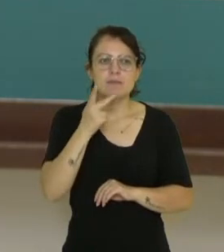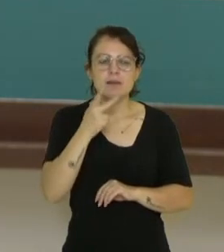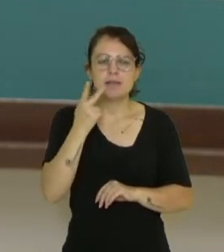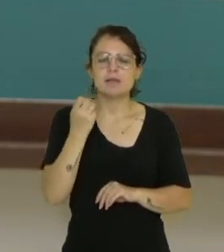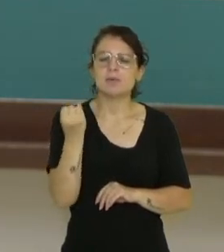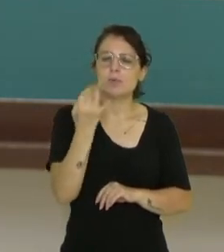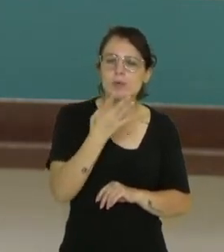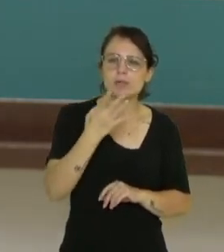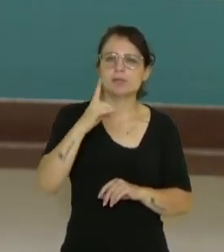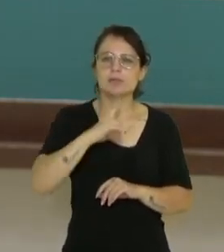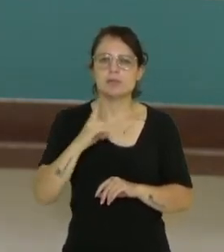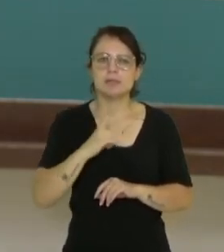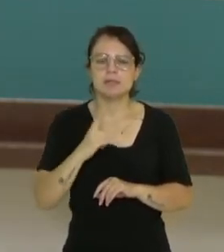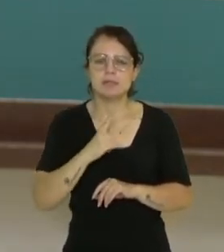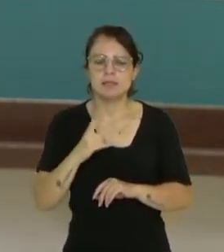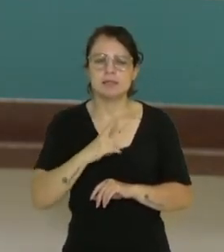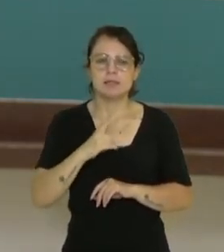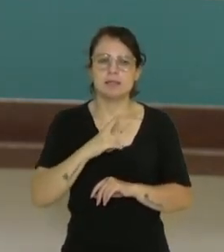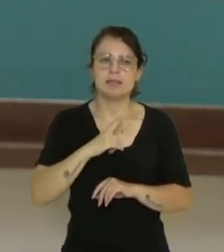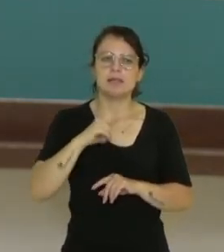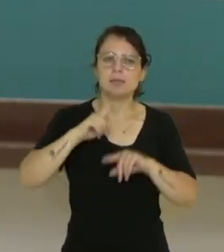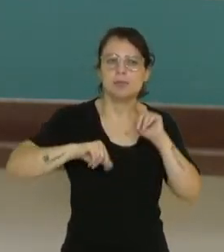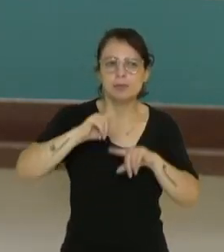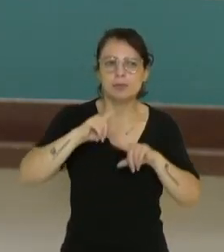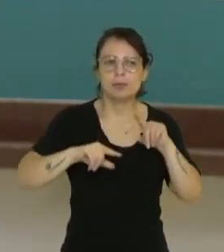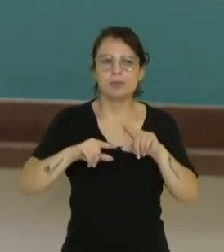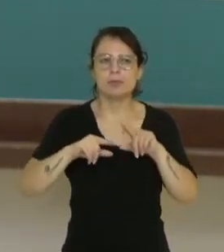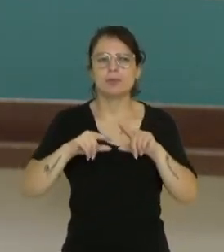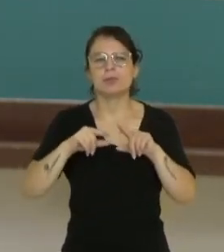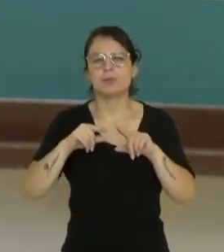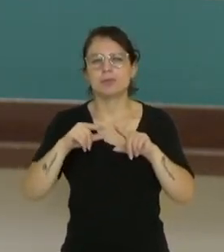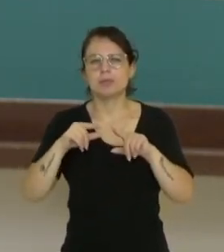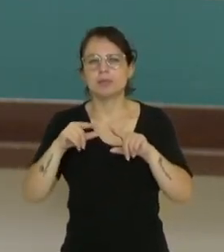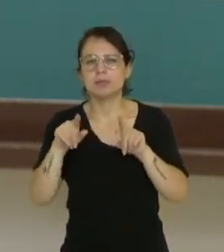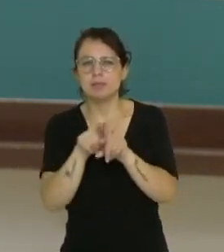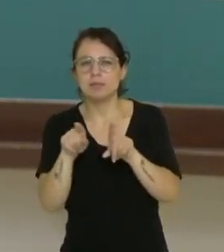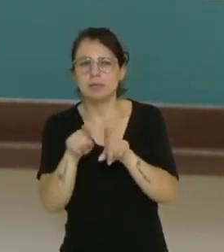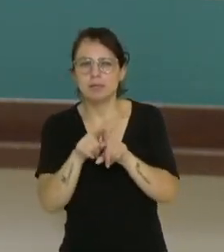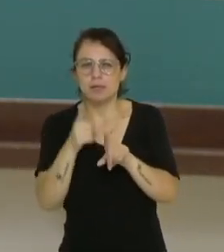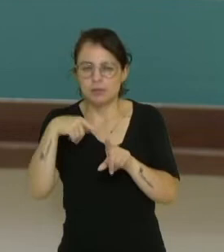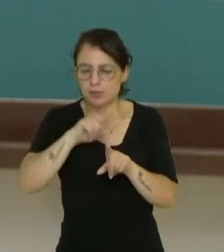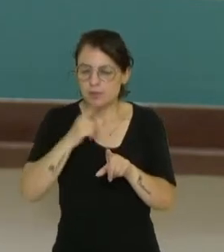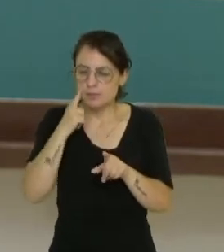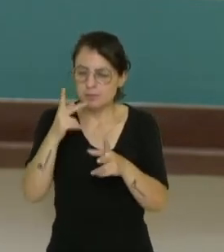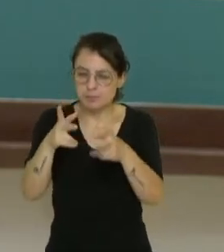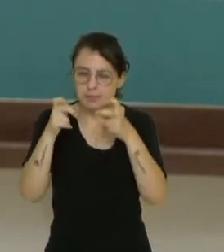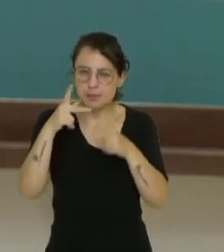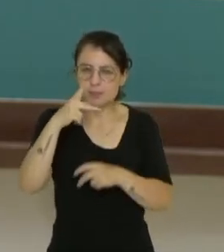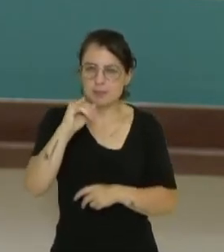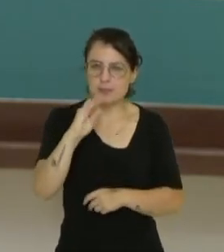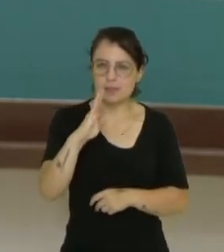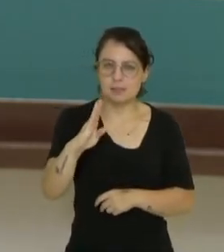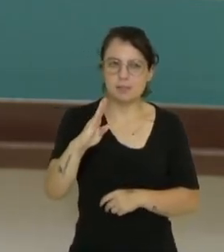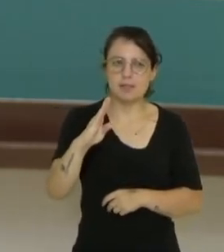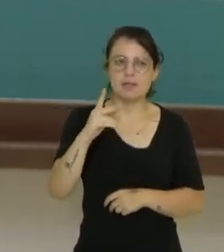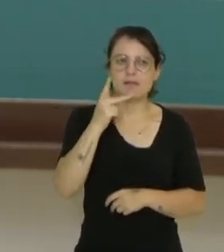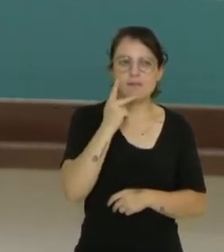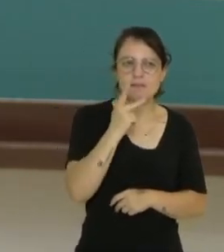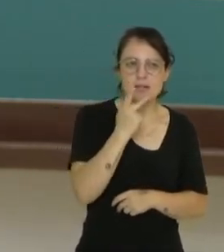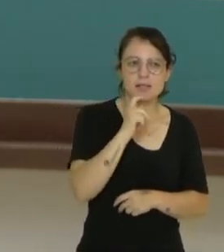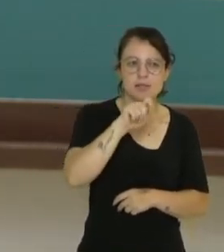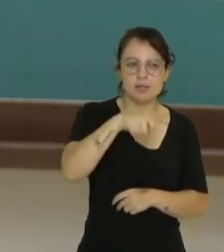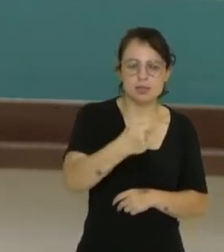riquezas produzidas. Então, quando você percebe o PIB e entende que ele resulta da ideia,